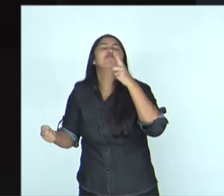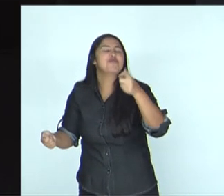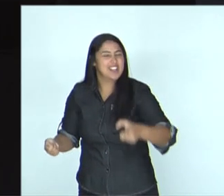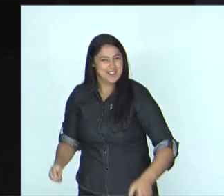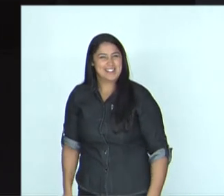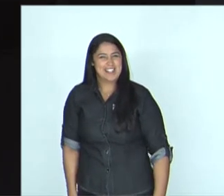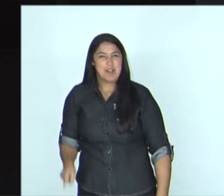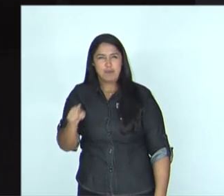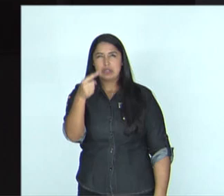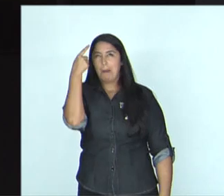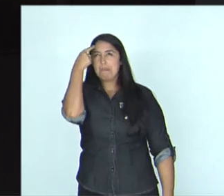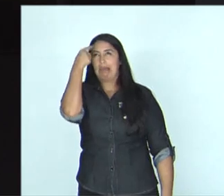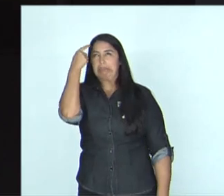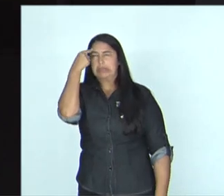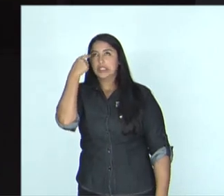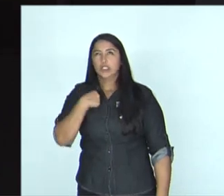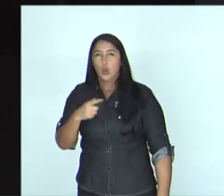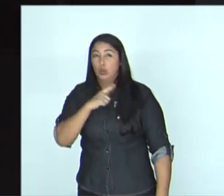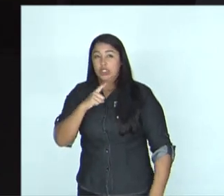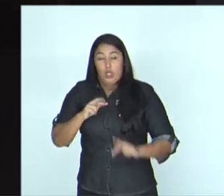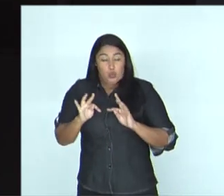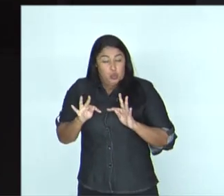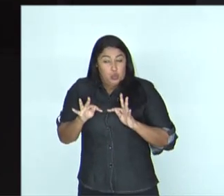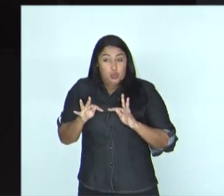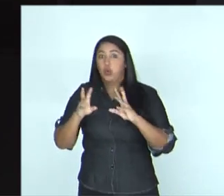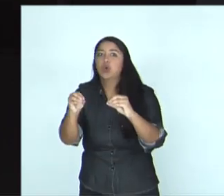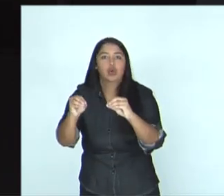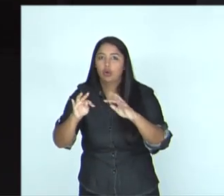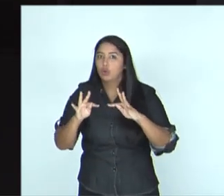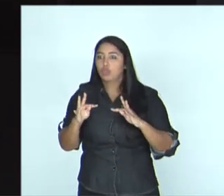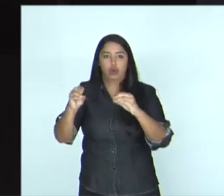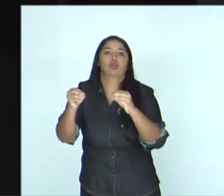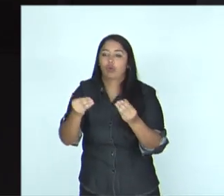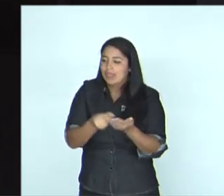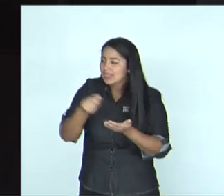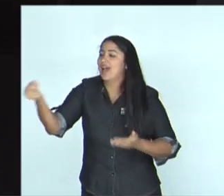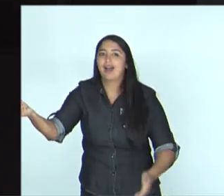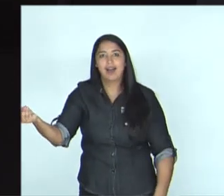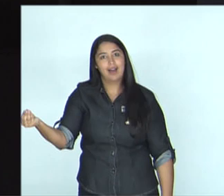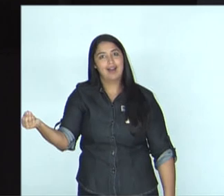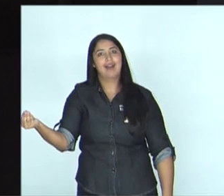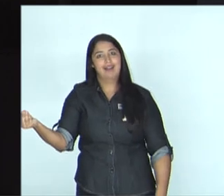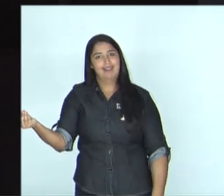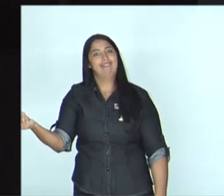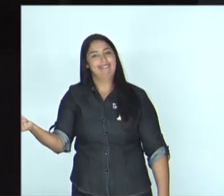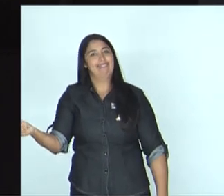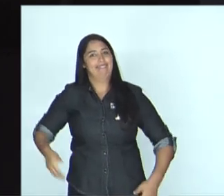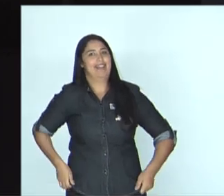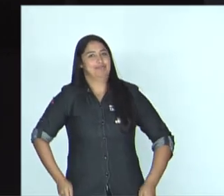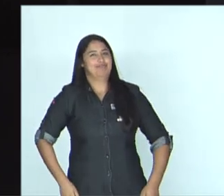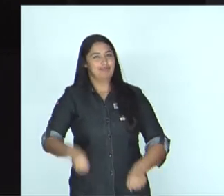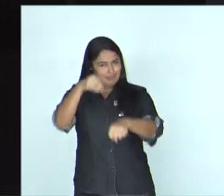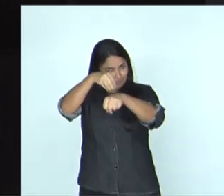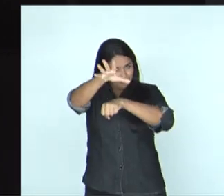você pudesse e investiria. Deixa eu te falar uma coisa. Se a gente fizer uma analogia com